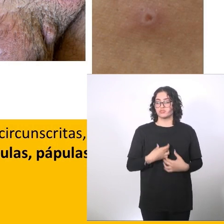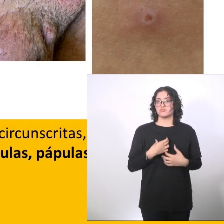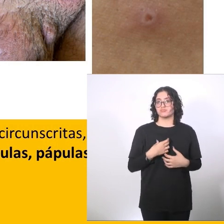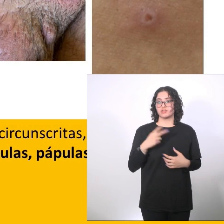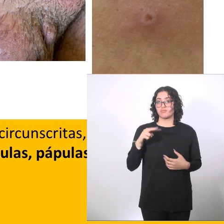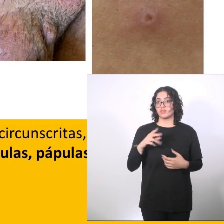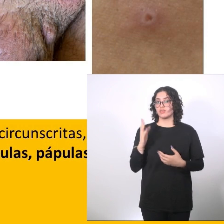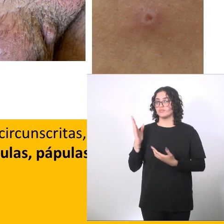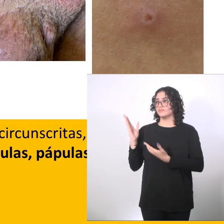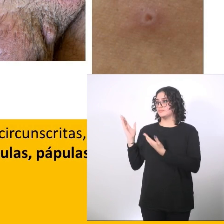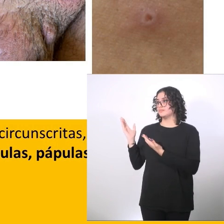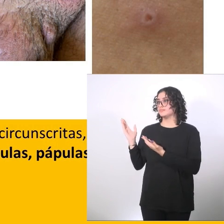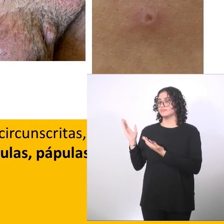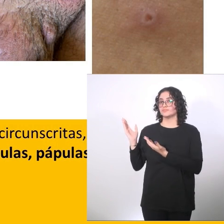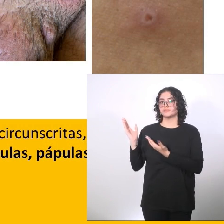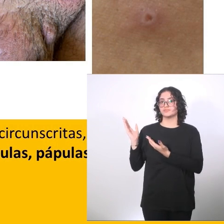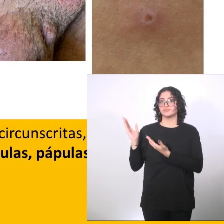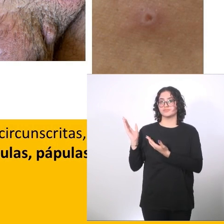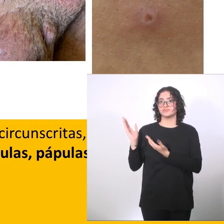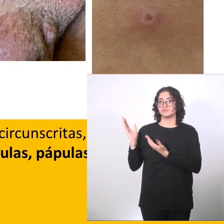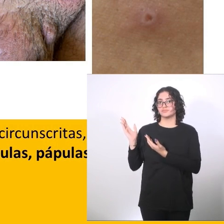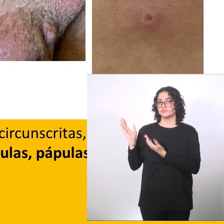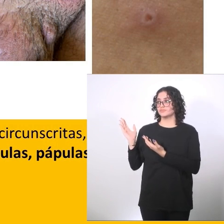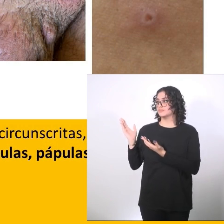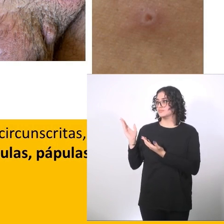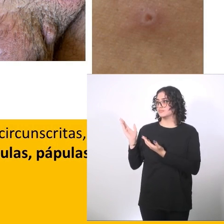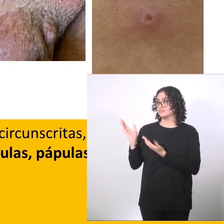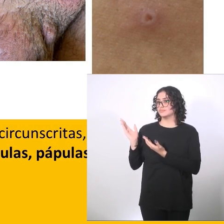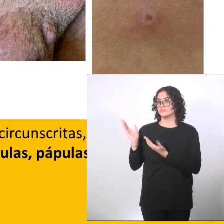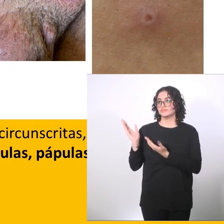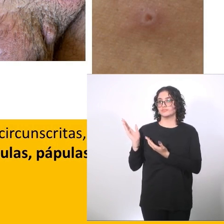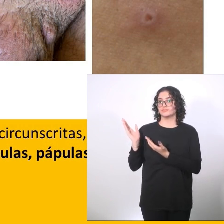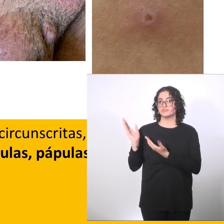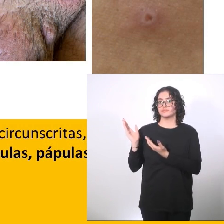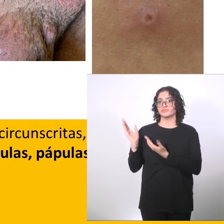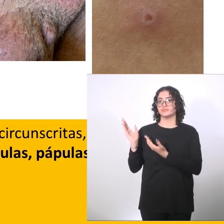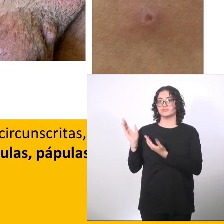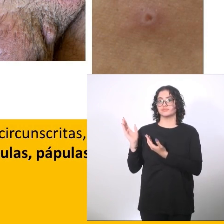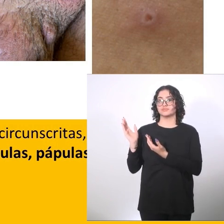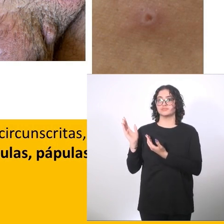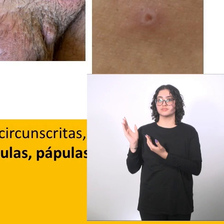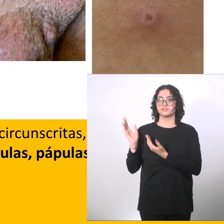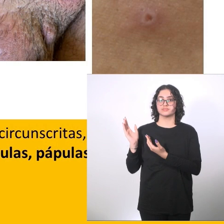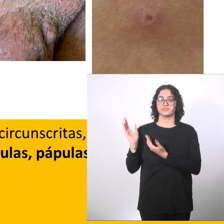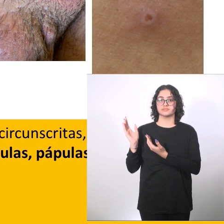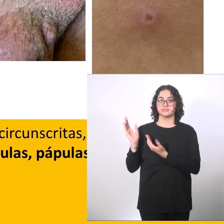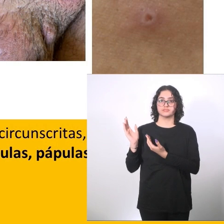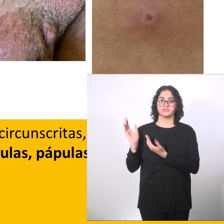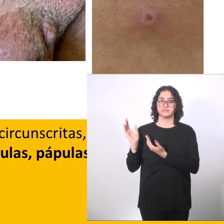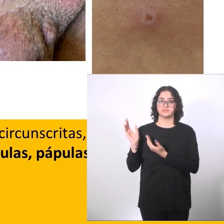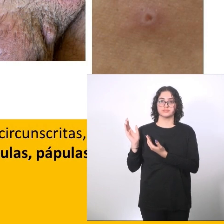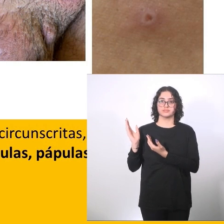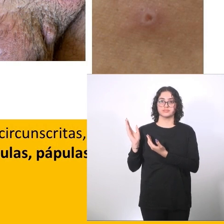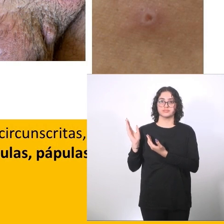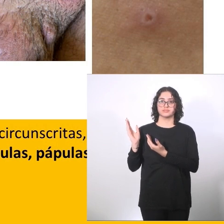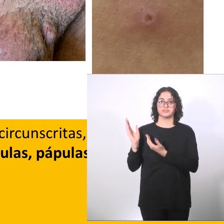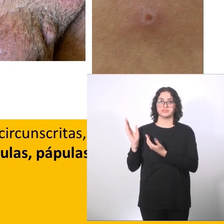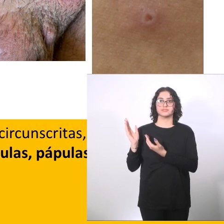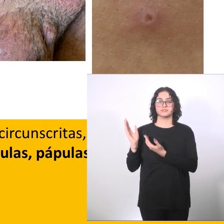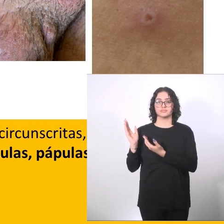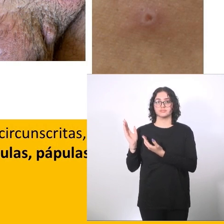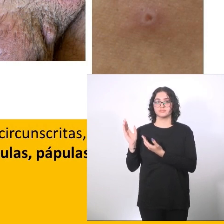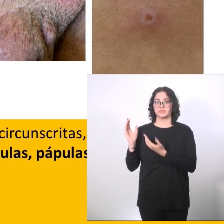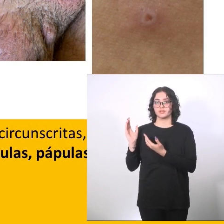primeiro quadradinho, depois uma pústula pequena, depois essa pústula torna-se umbilicada,